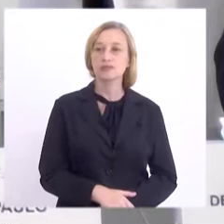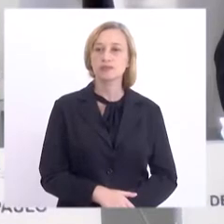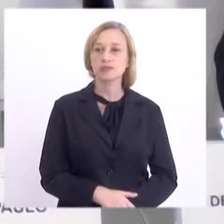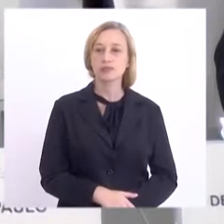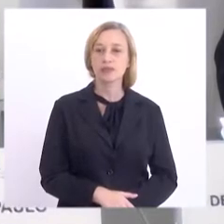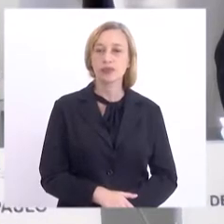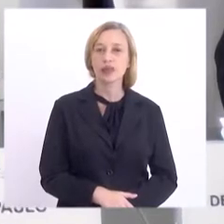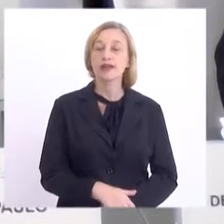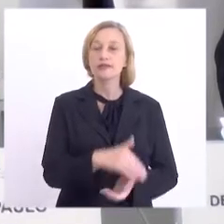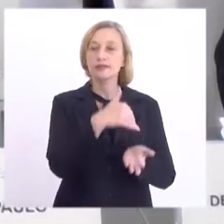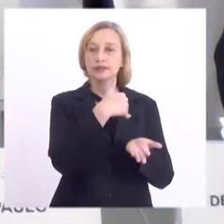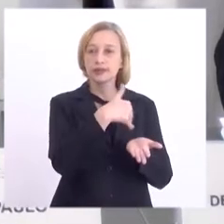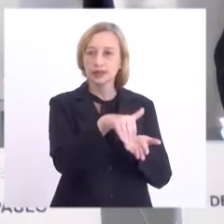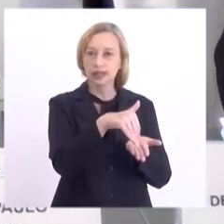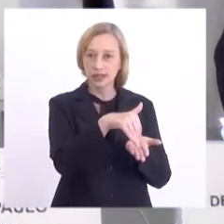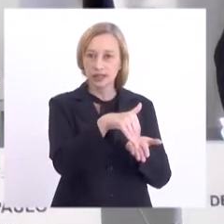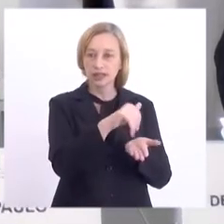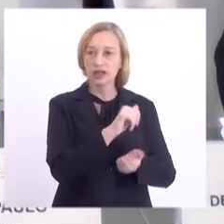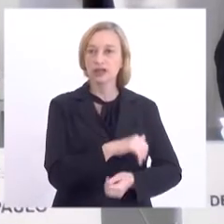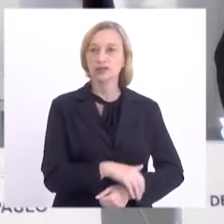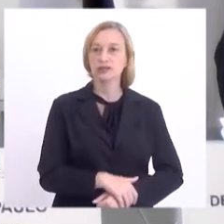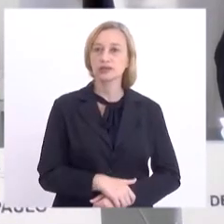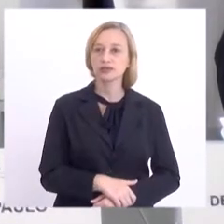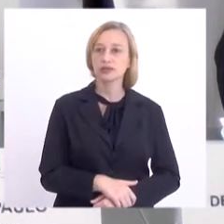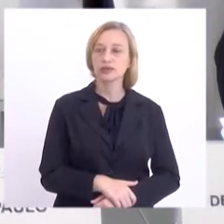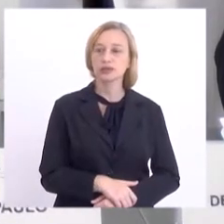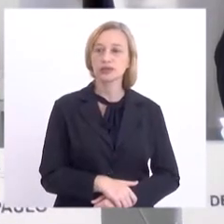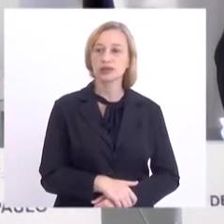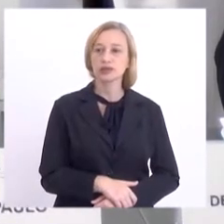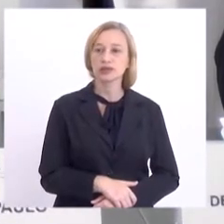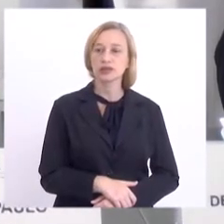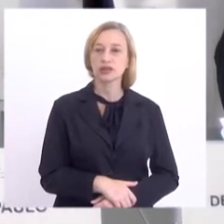é do o secretário de planejamento